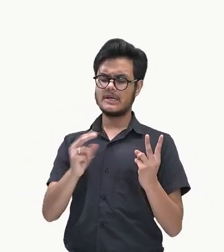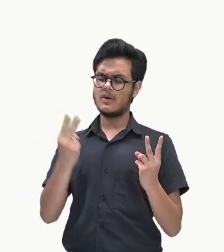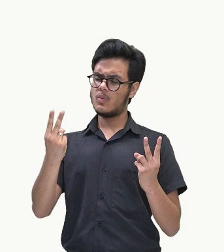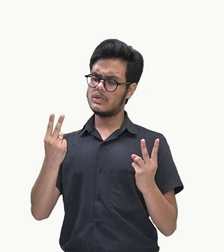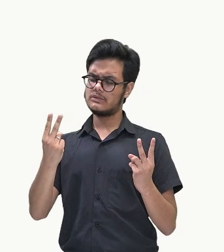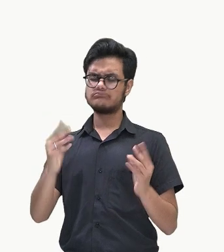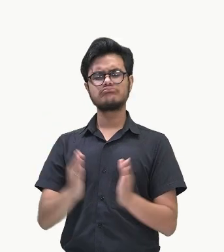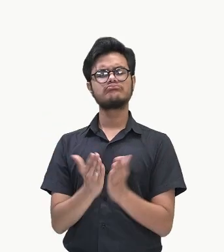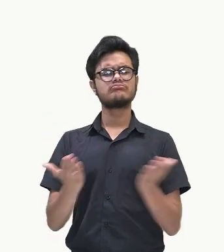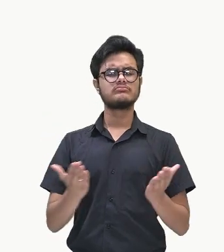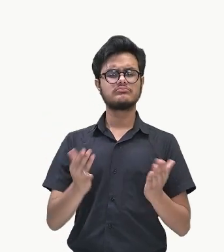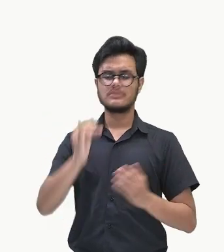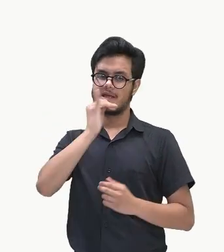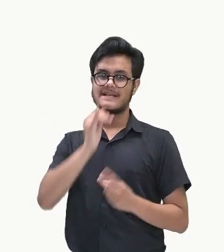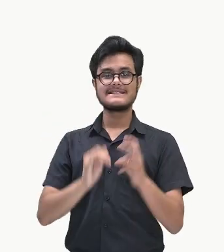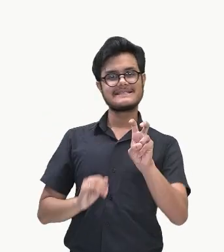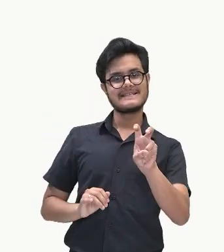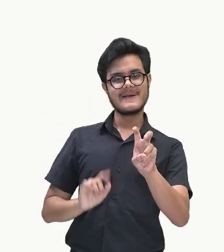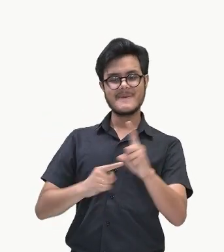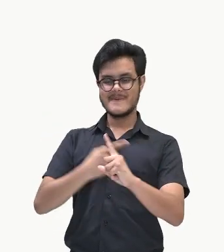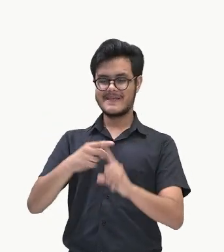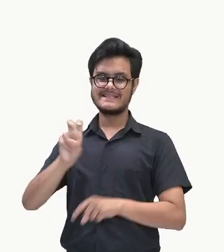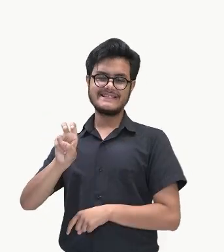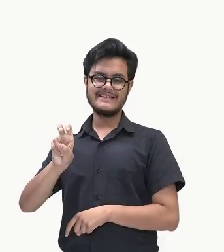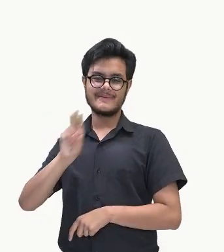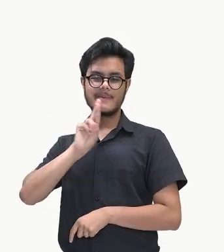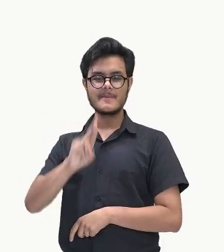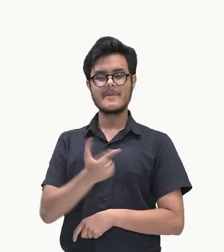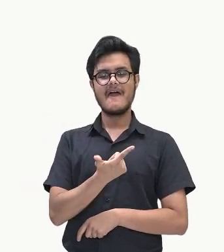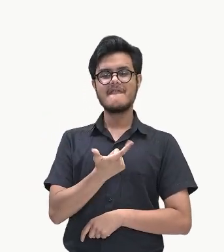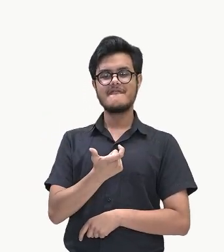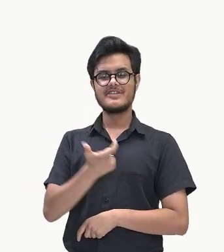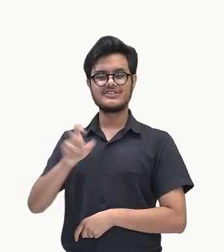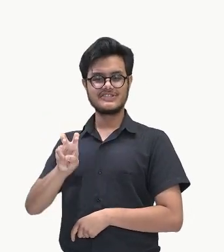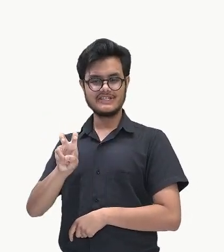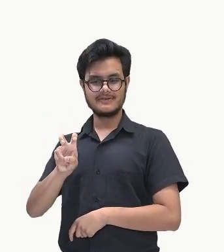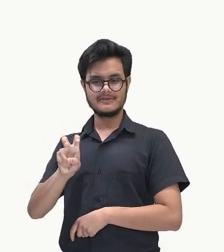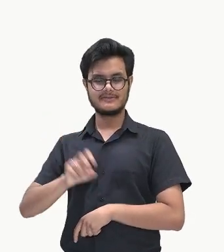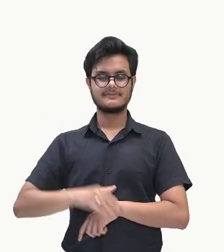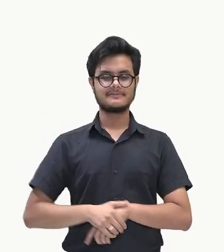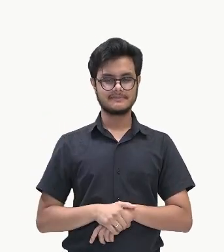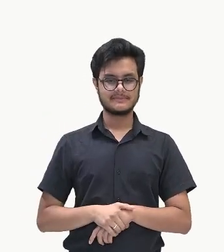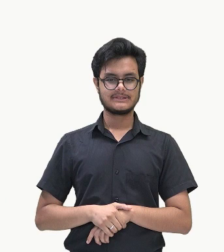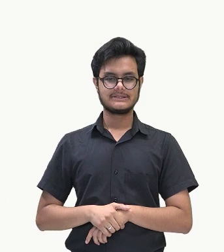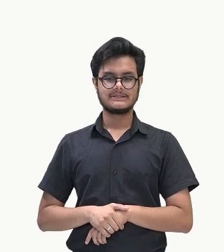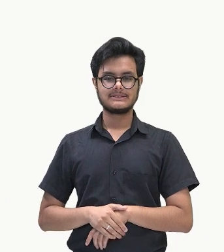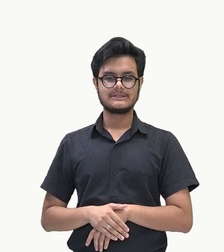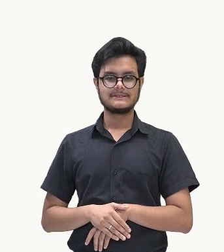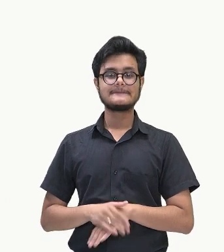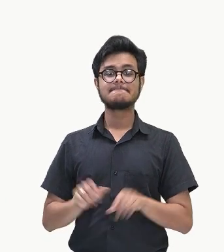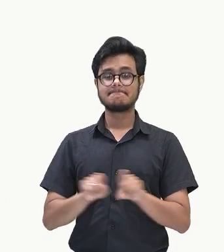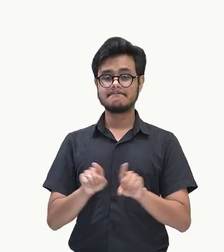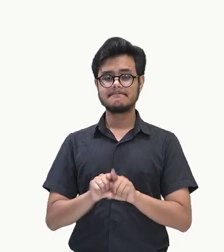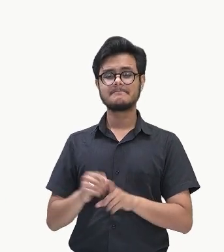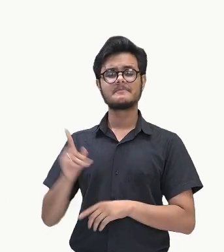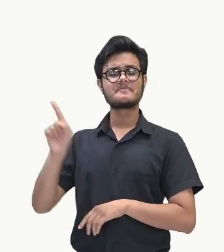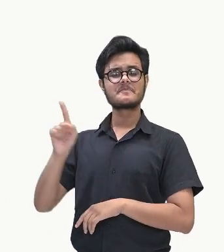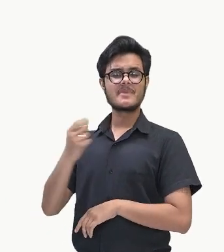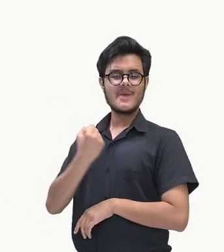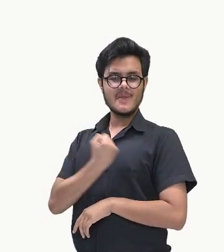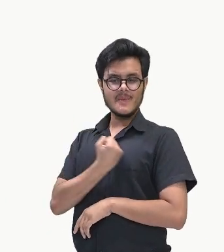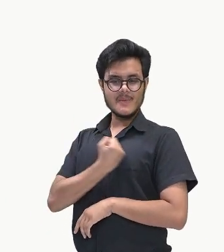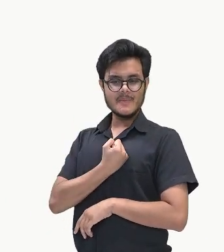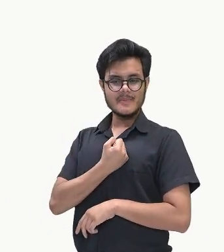virar 25. Tudo bem? E aí a gente fica com dois números com o mesmo índice